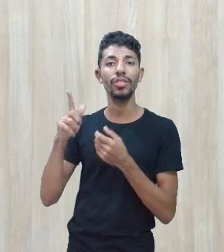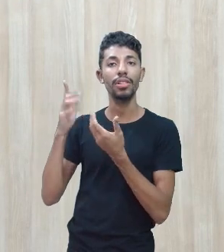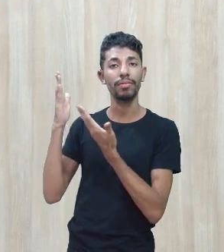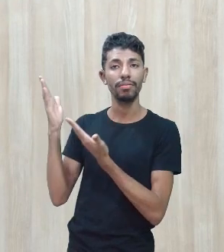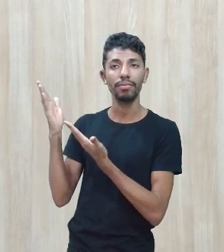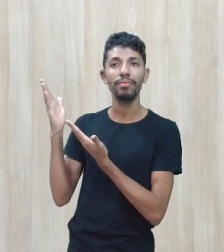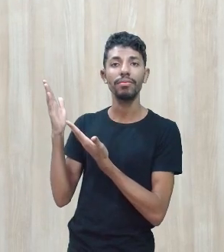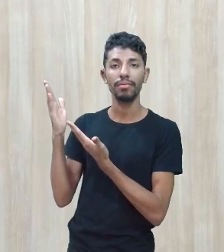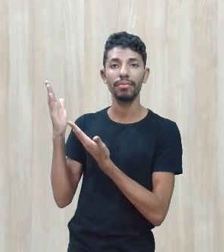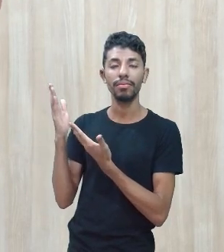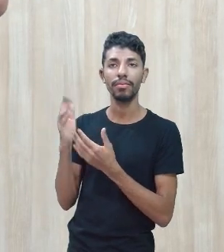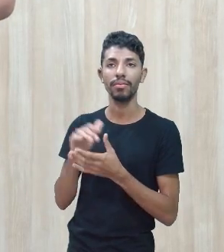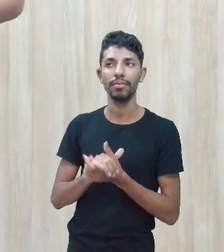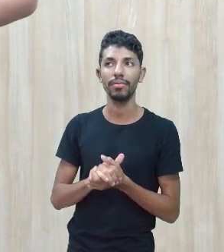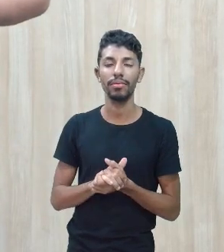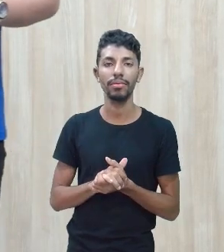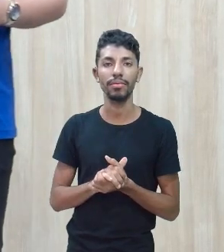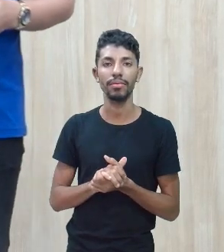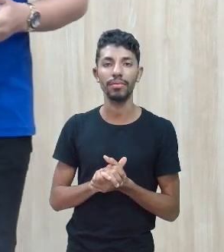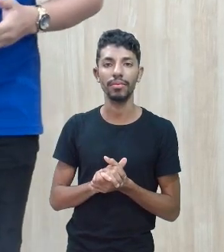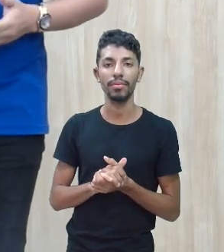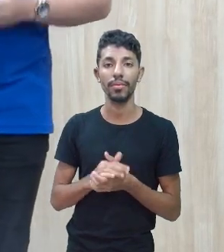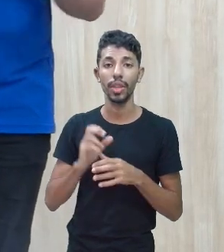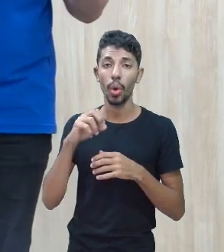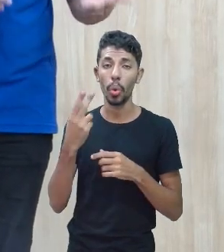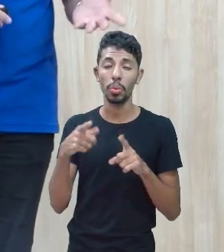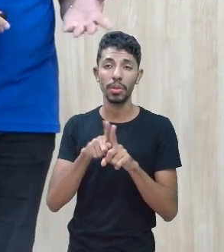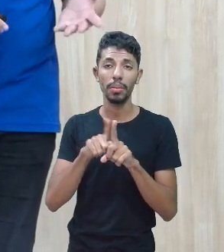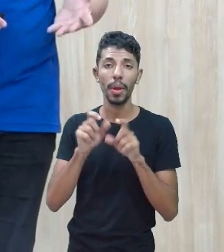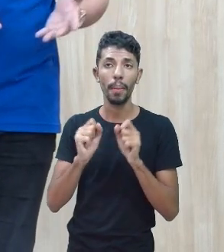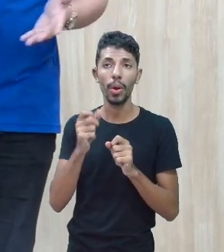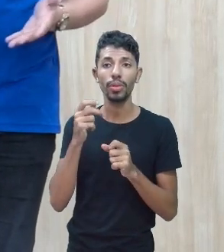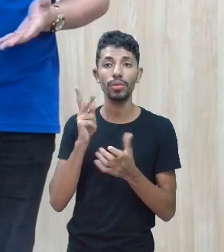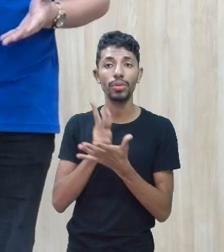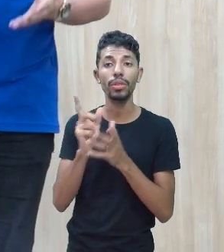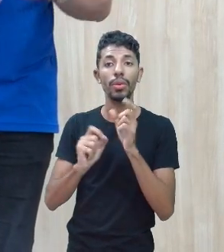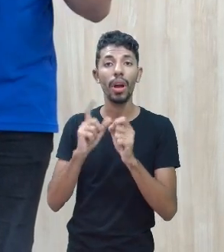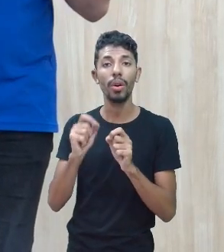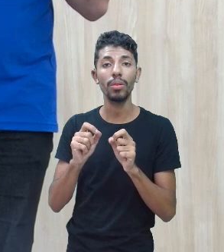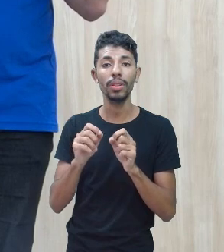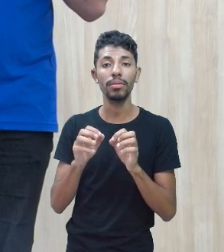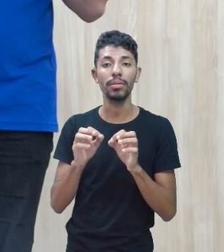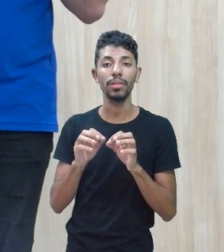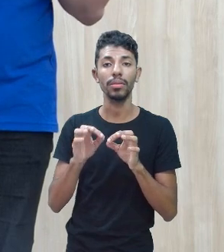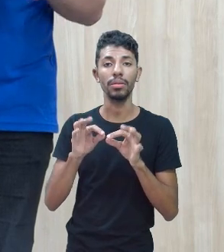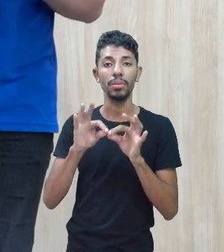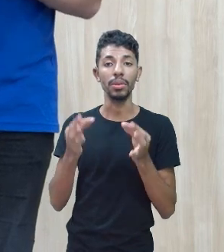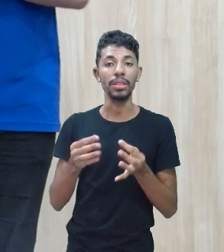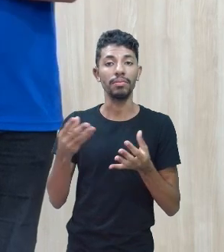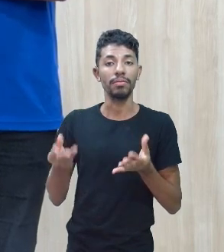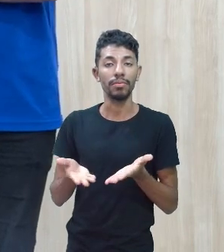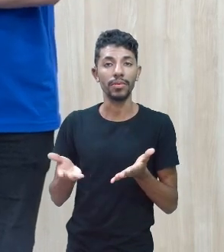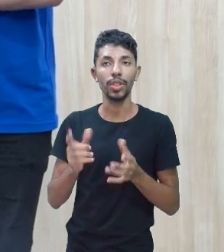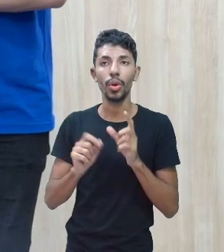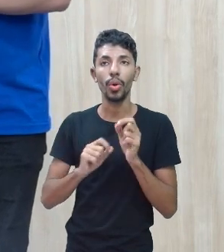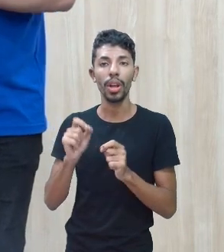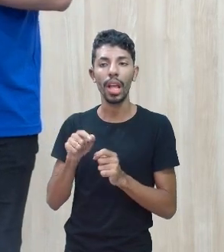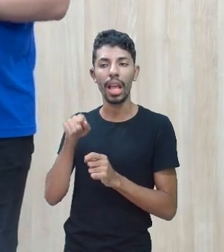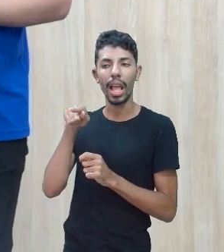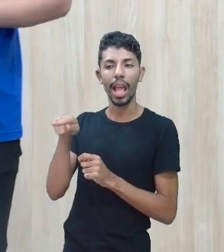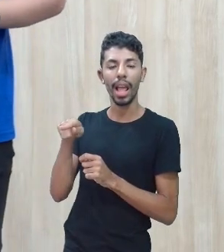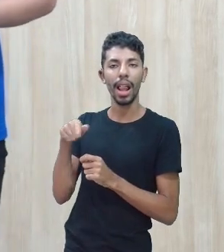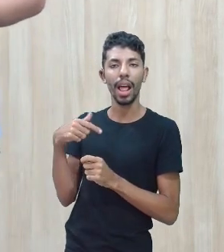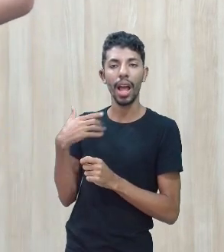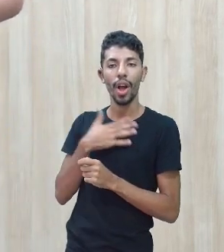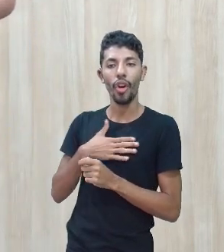aí o present continuous, né? Ou posso dizer, ainda no simple present, she likes to sing. Ela